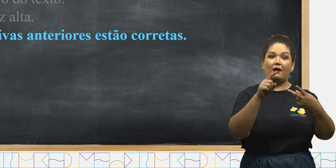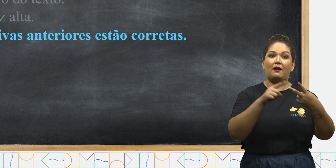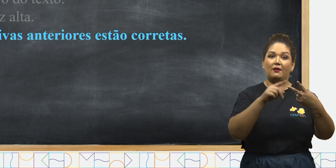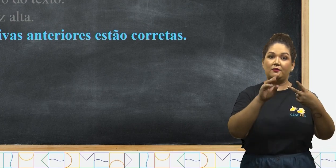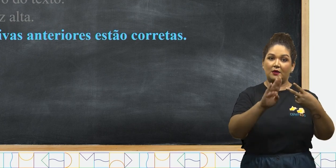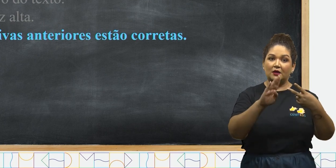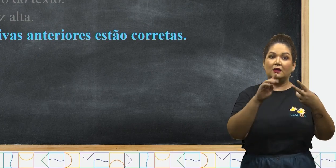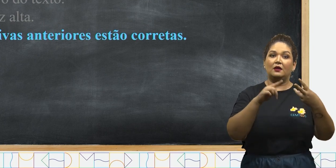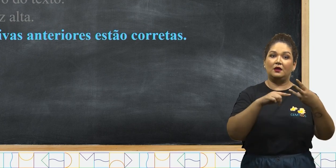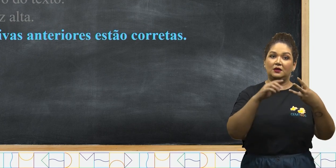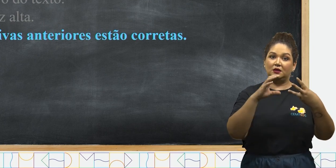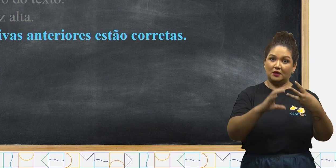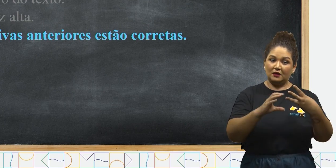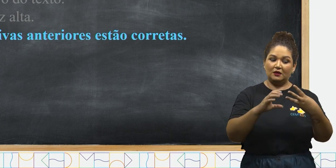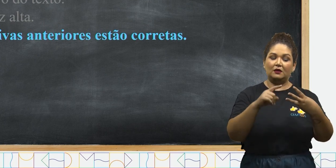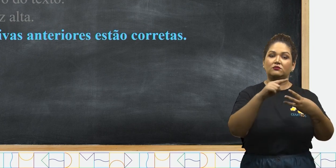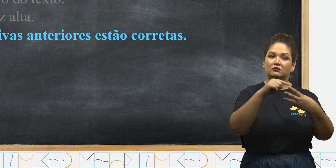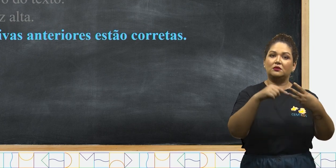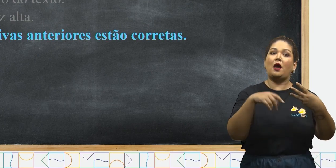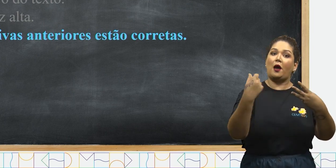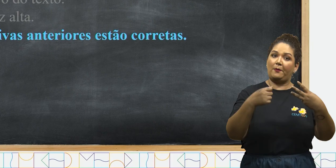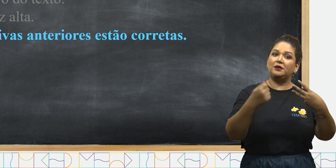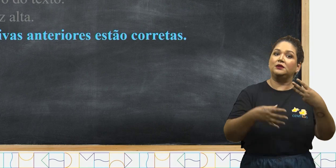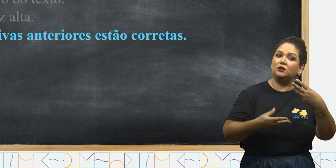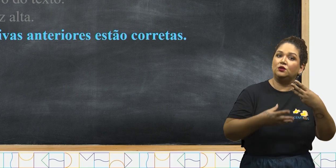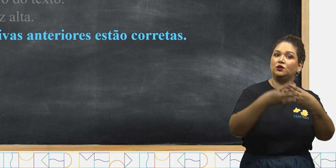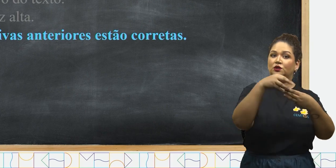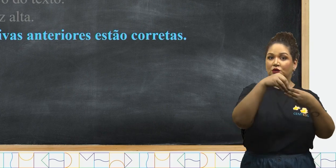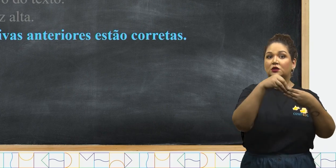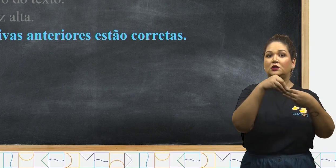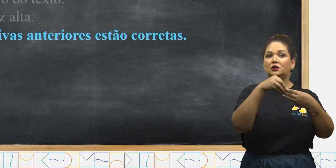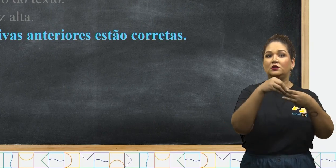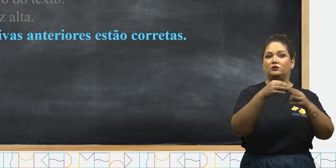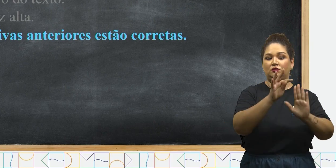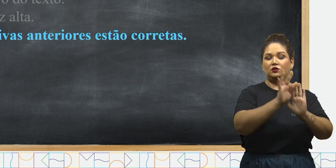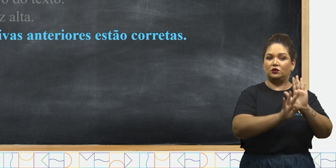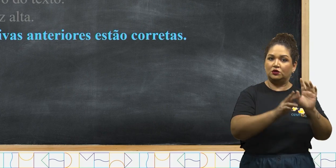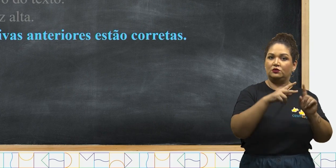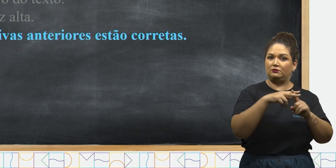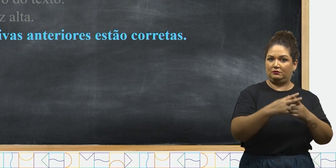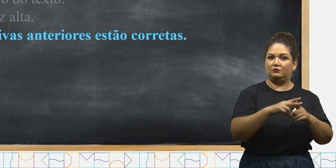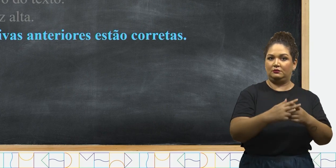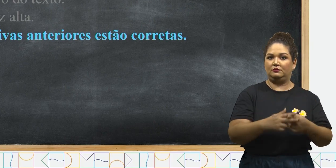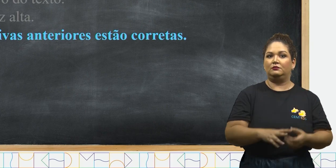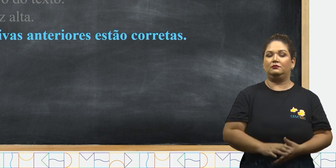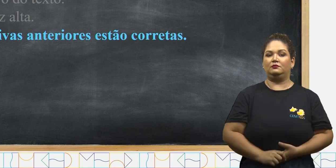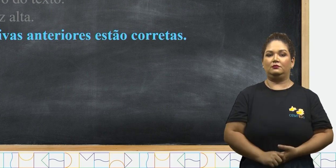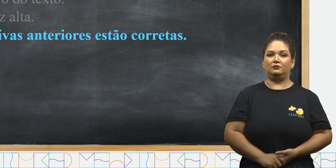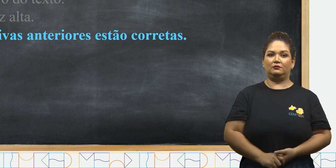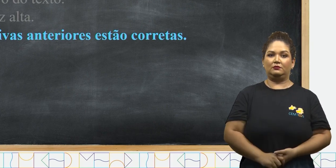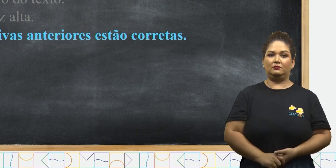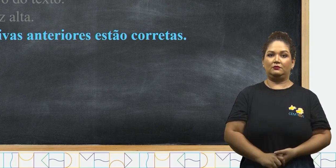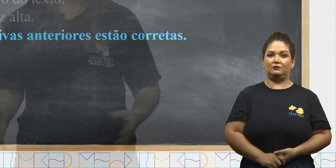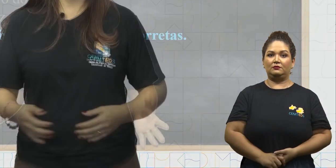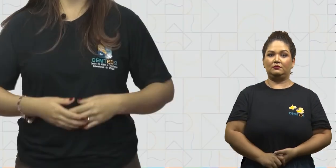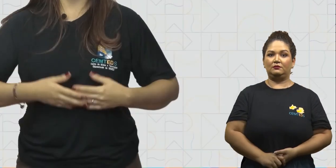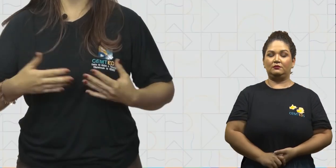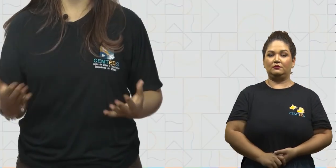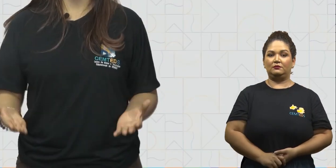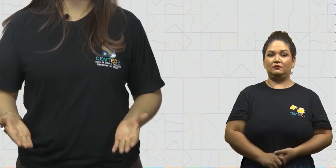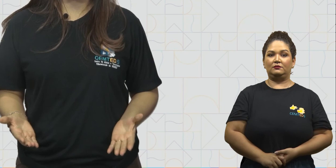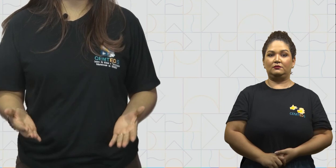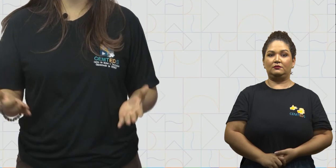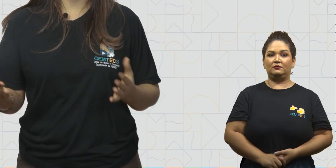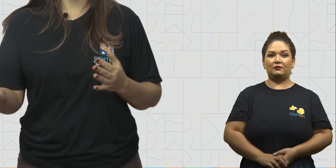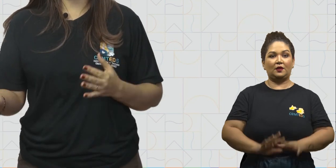B e letra C são necessários também para fazer revisão de texto. Depois